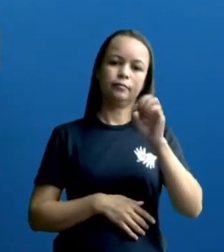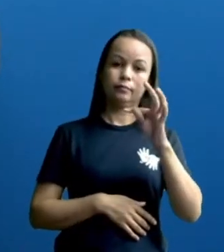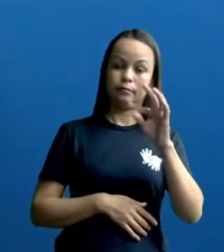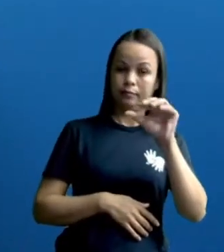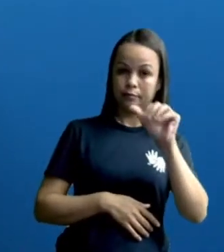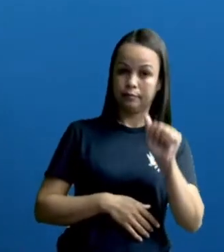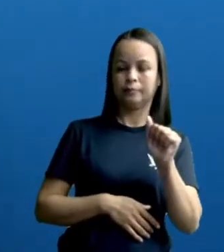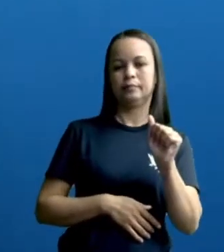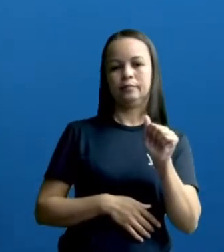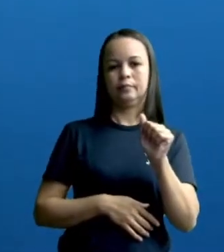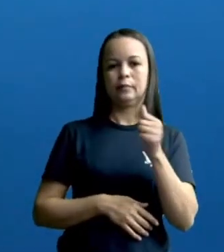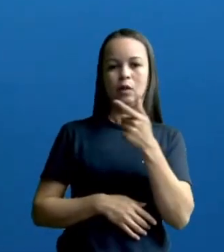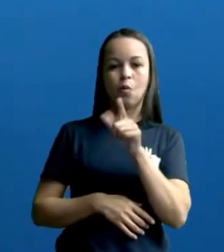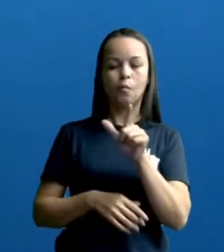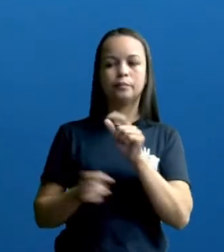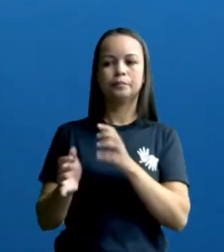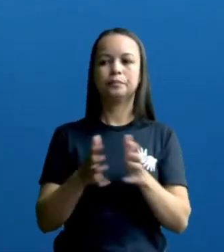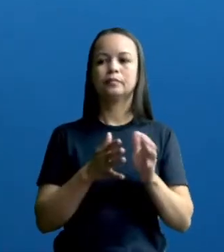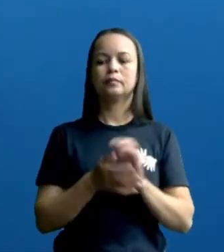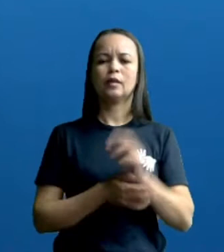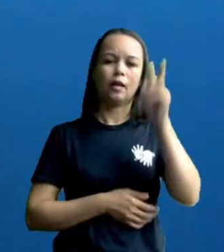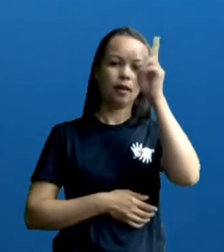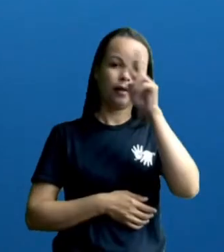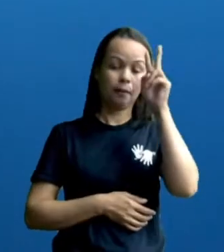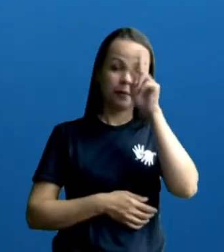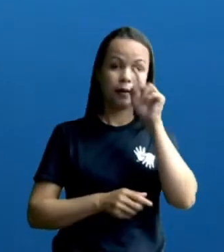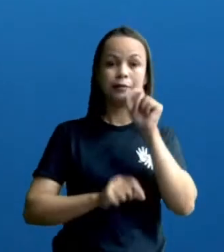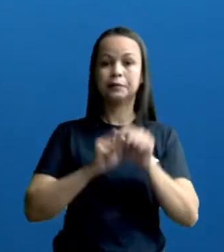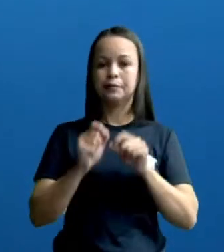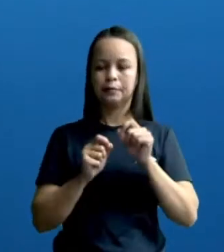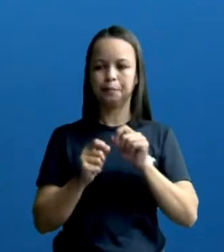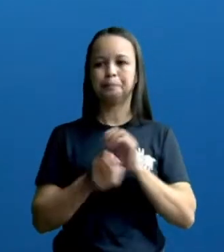e outra, tá certo? Lembrando, ó,